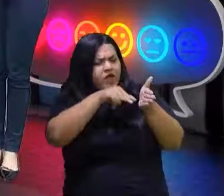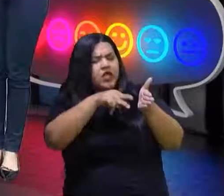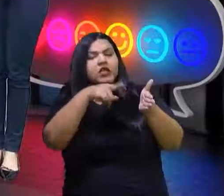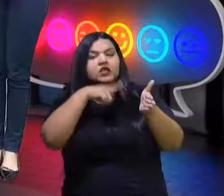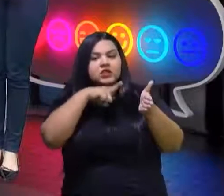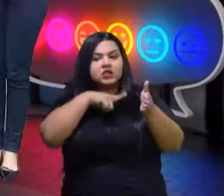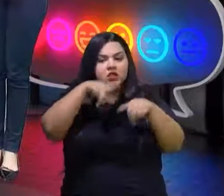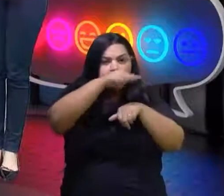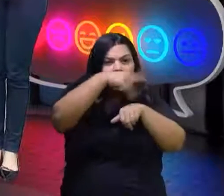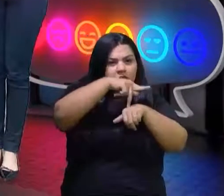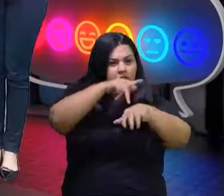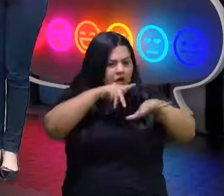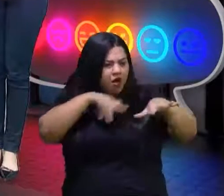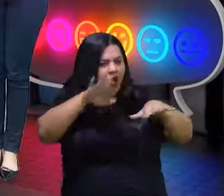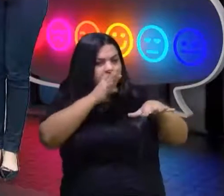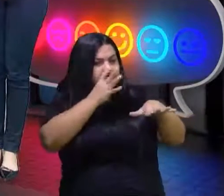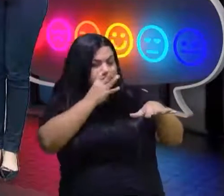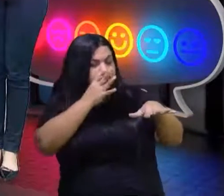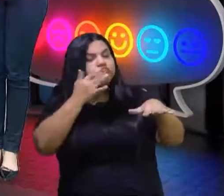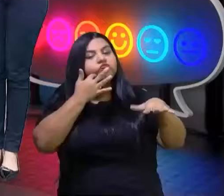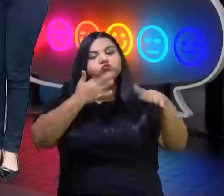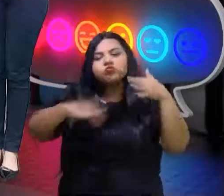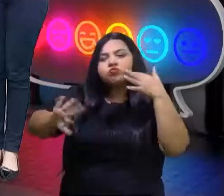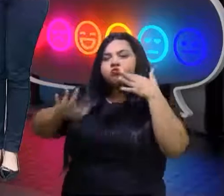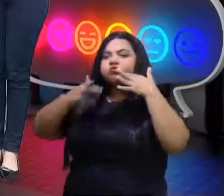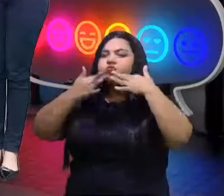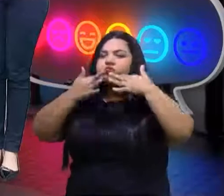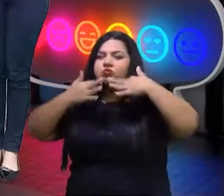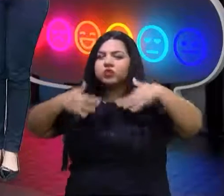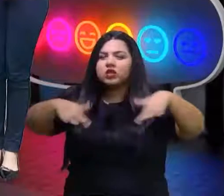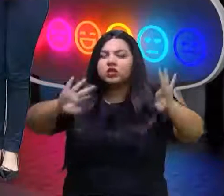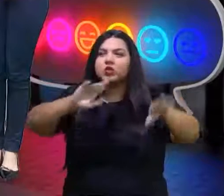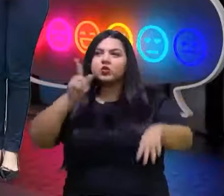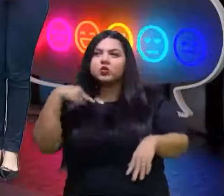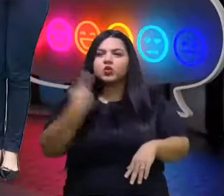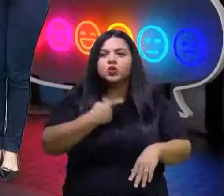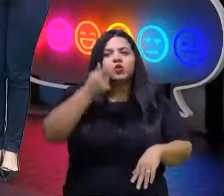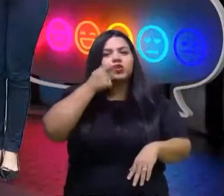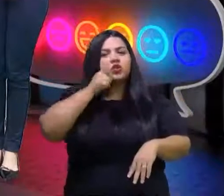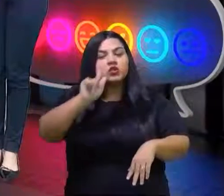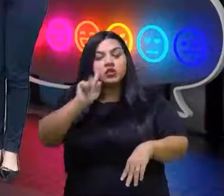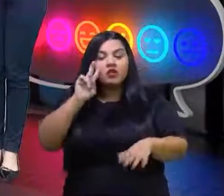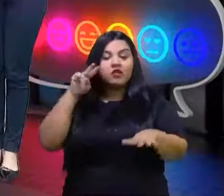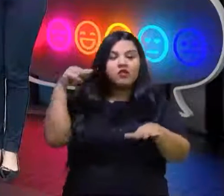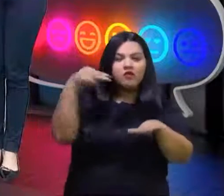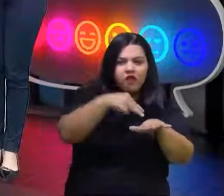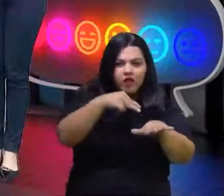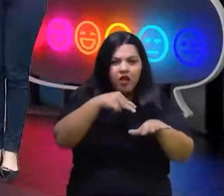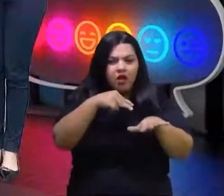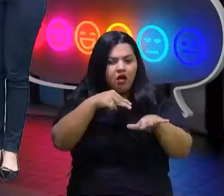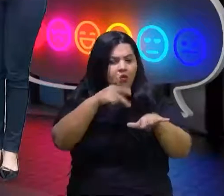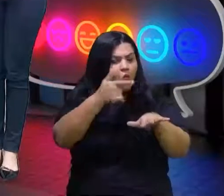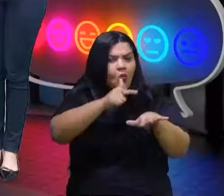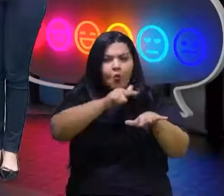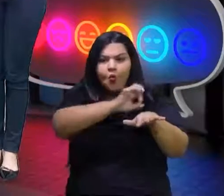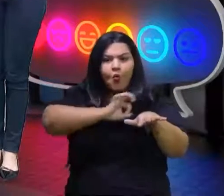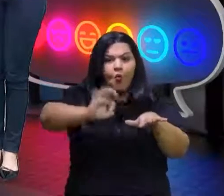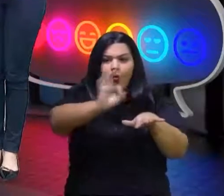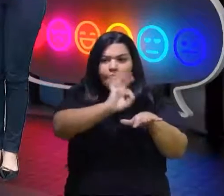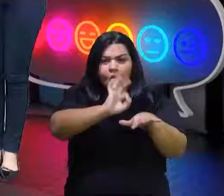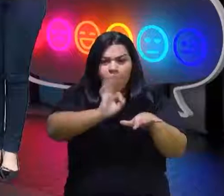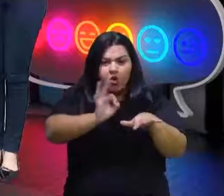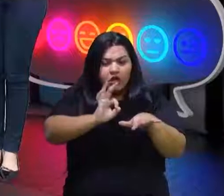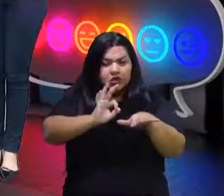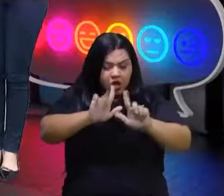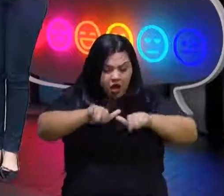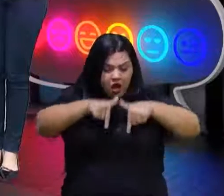ali paisagens que são naturais, ou seja, que a gente consegue detectar que não houve a presença de